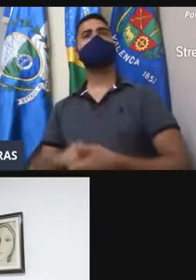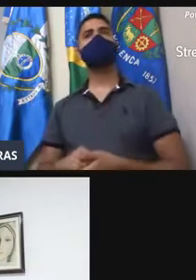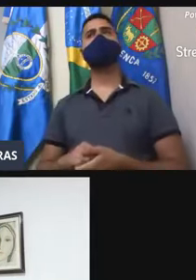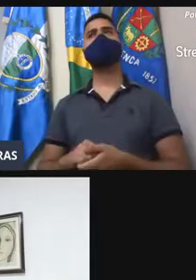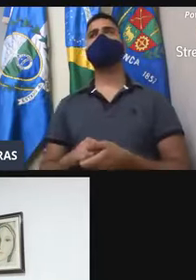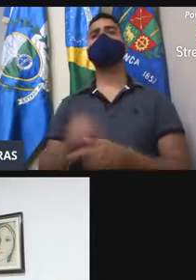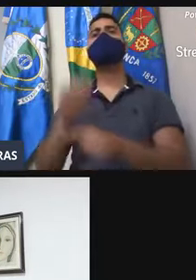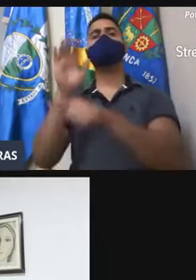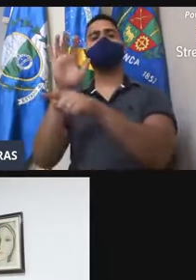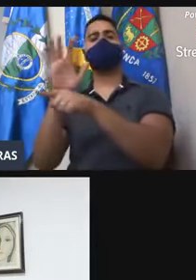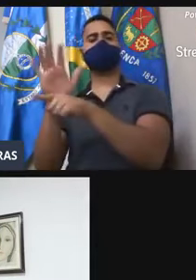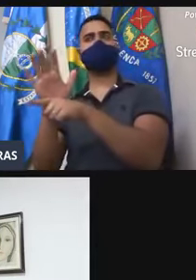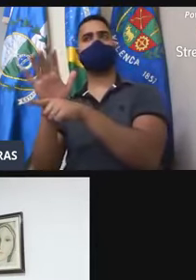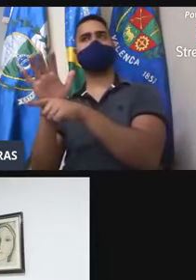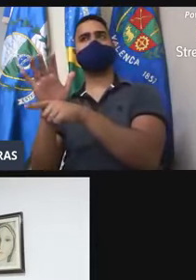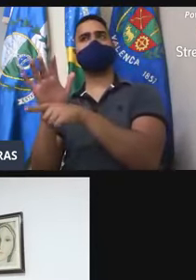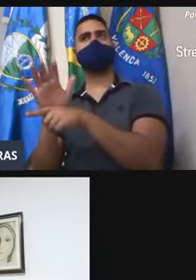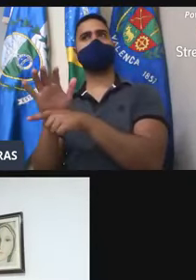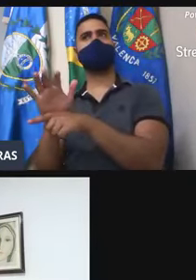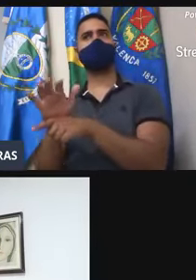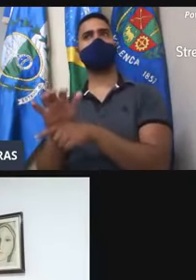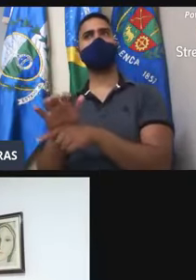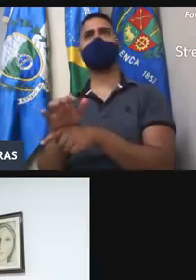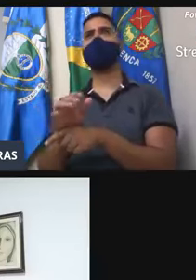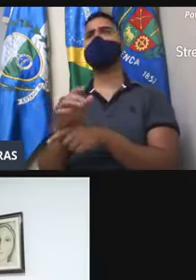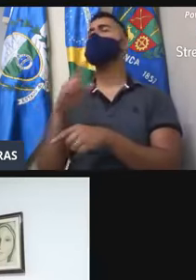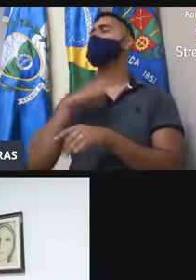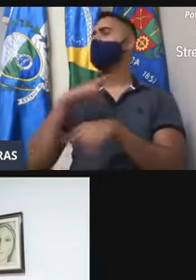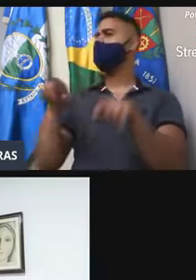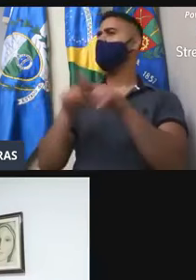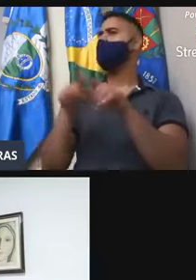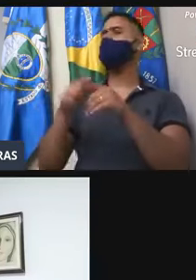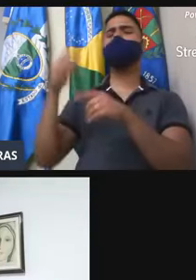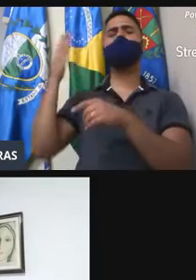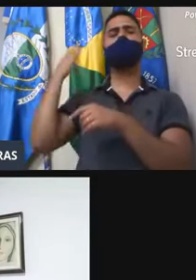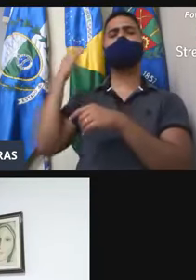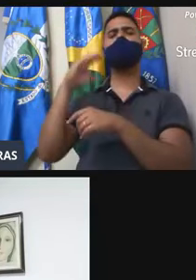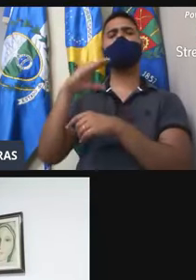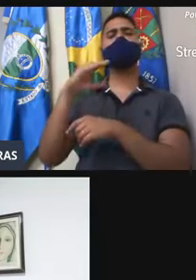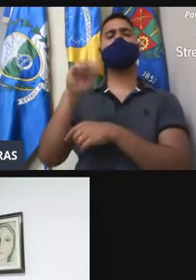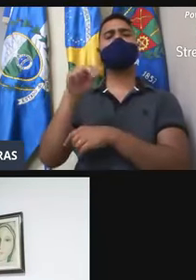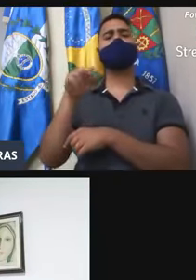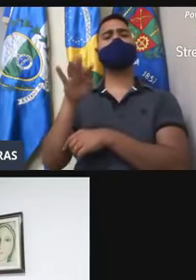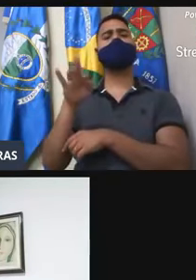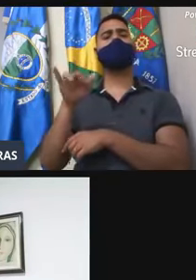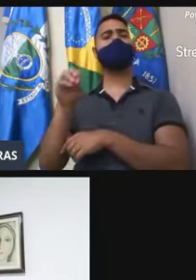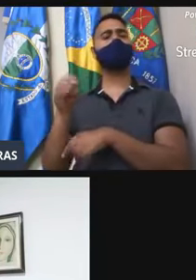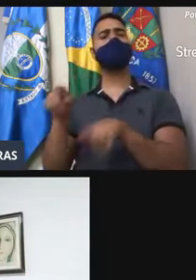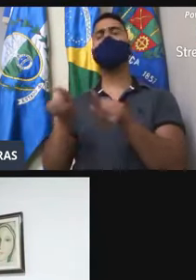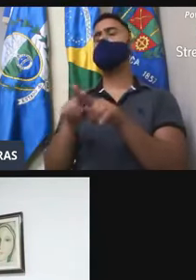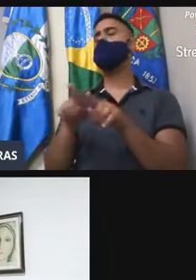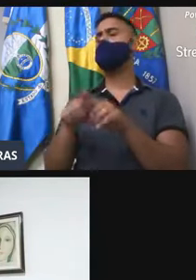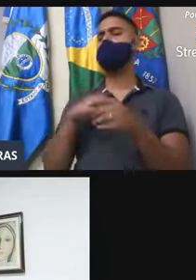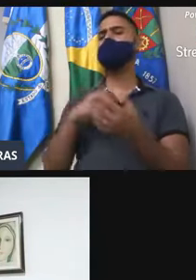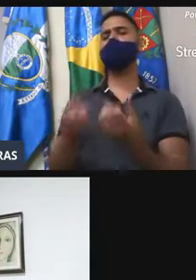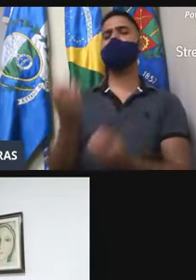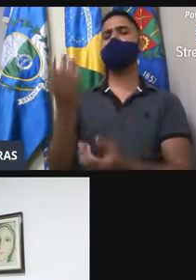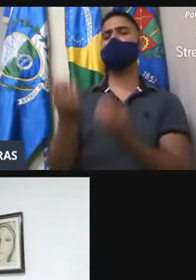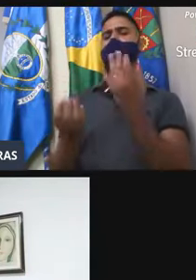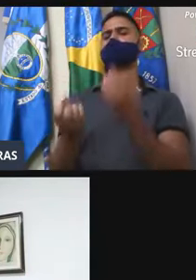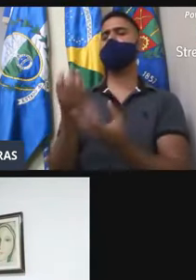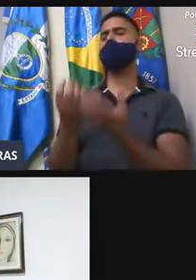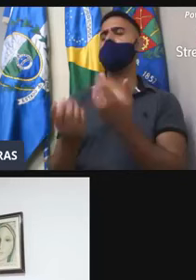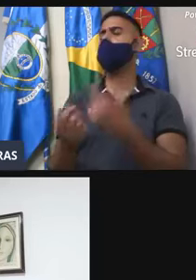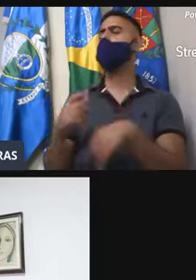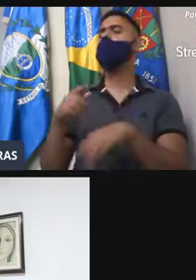estar dando esse suporte. Não é a primeira, né? Houve um caso também no canteiro, né? Que também a nossa equipe se deslocou